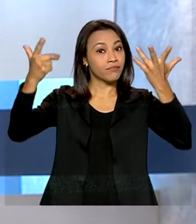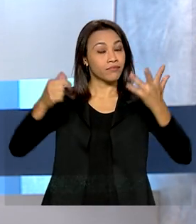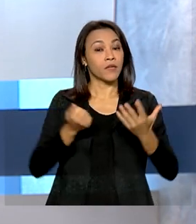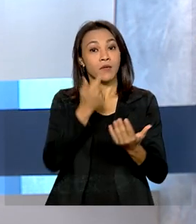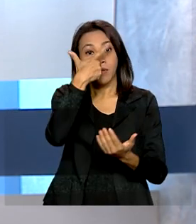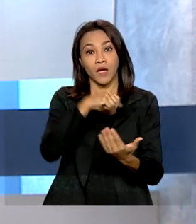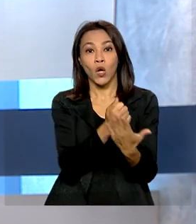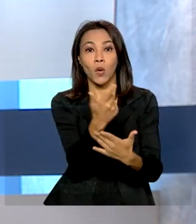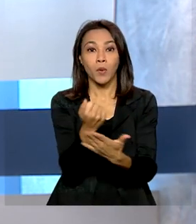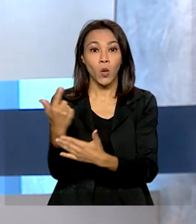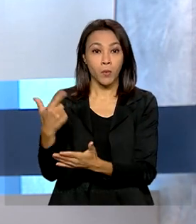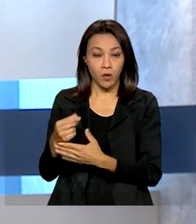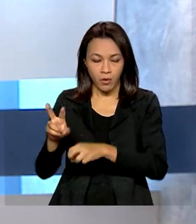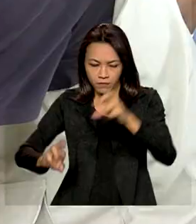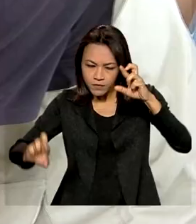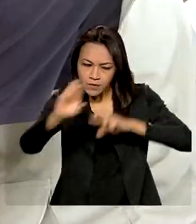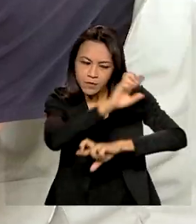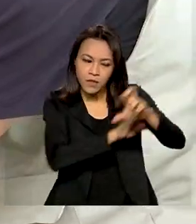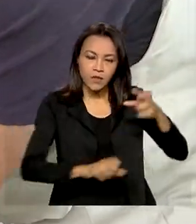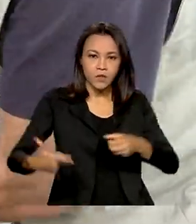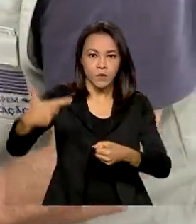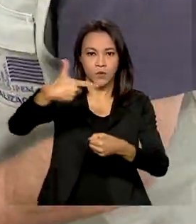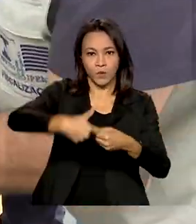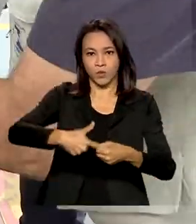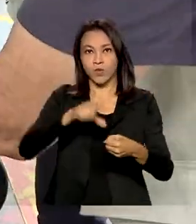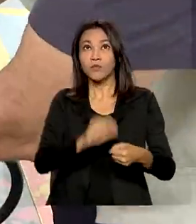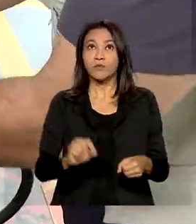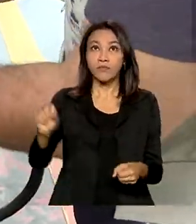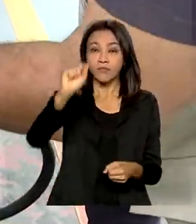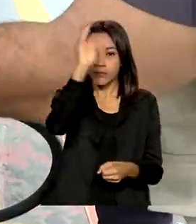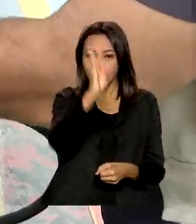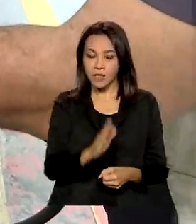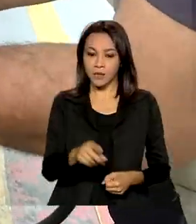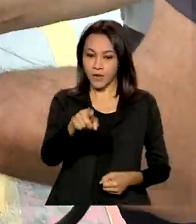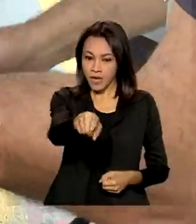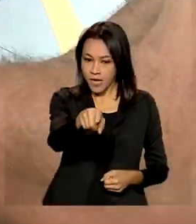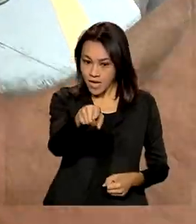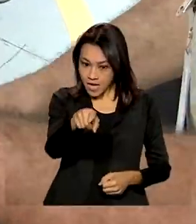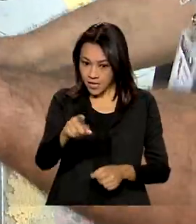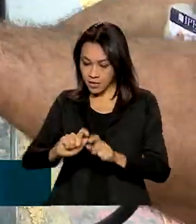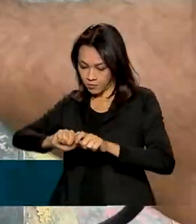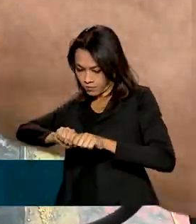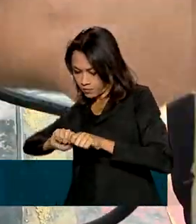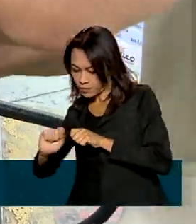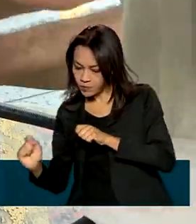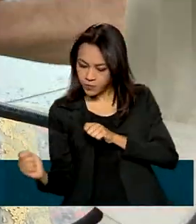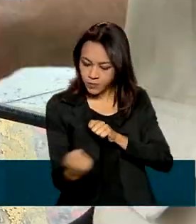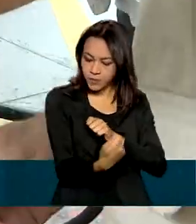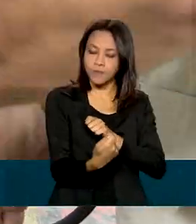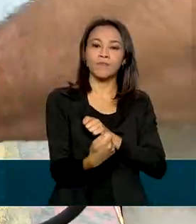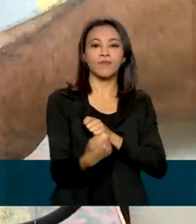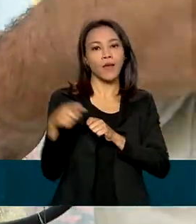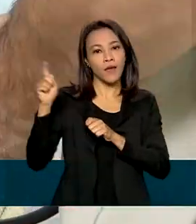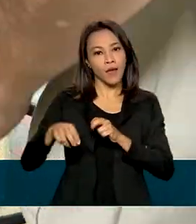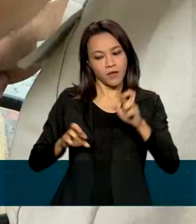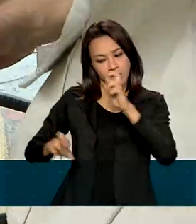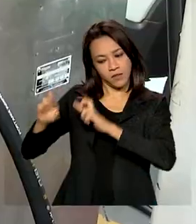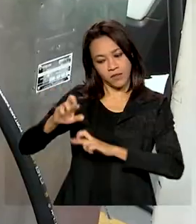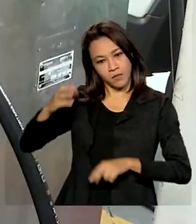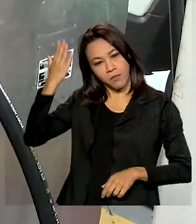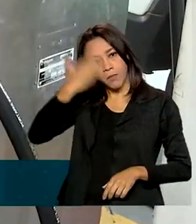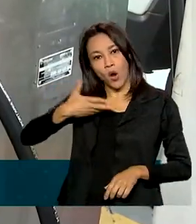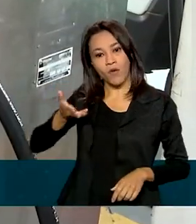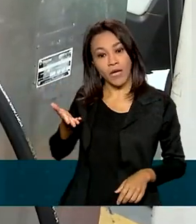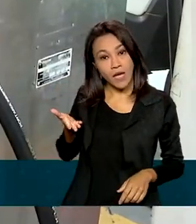postos de combustíveis pelo país o Olá que colocado na bomba de combustíveis pela equipe de fiscalização já